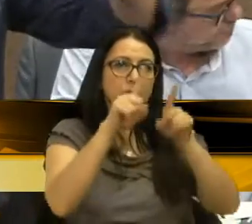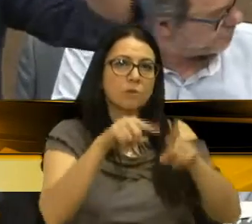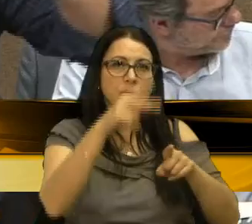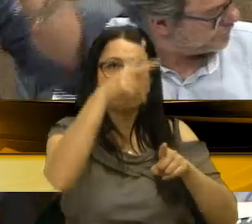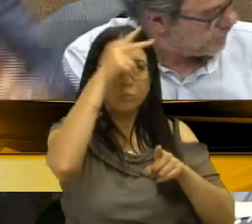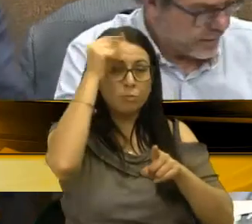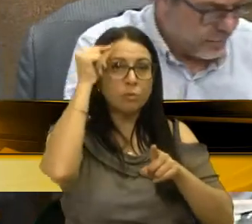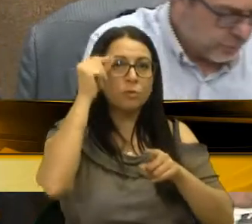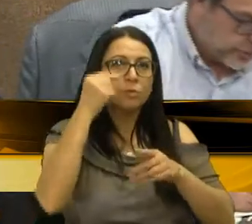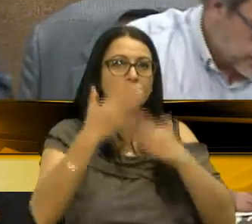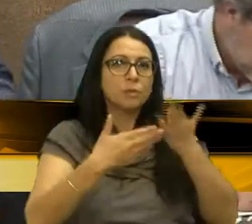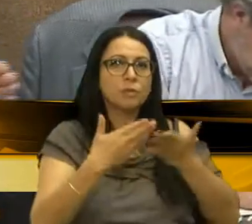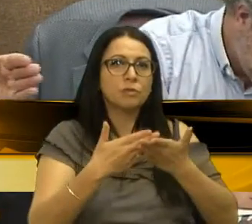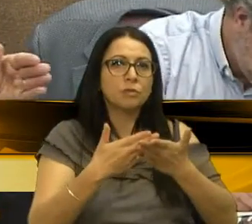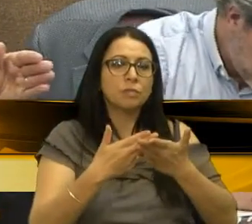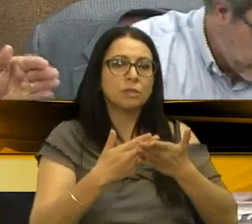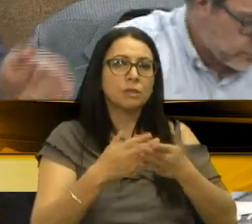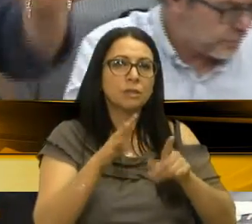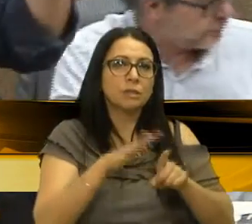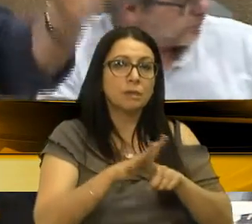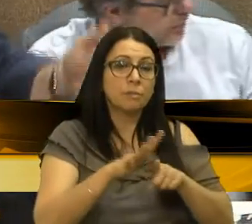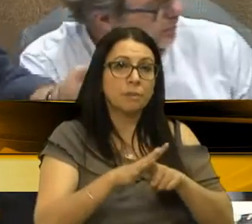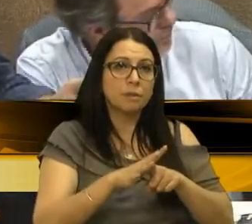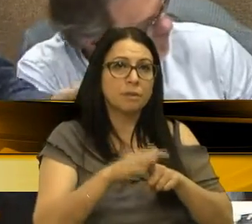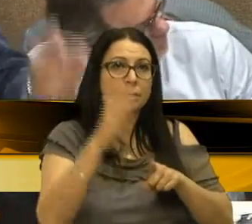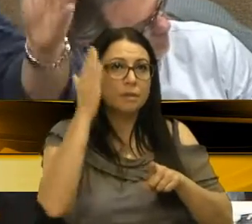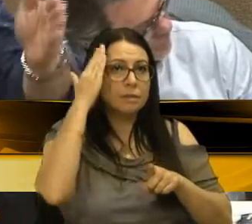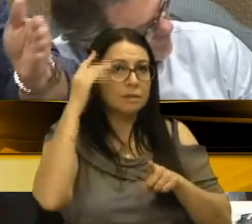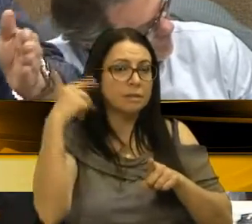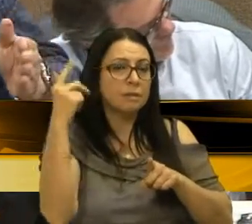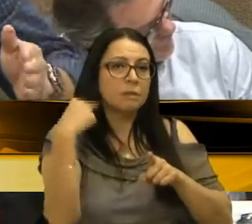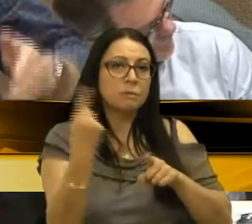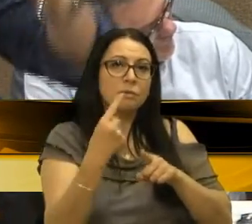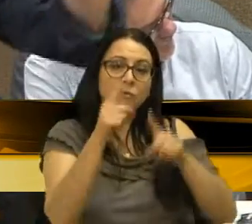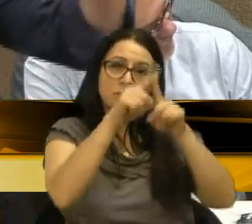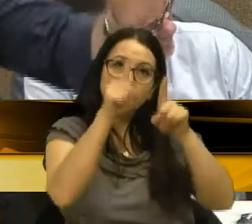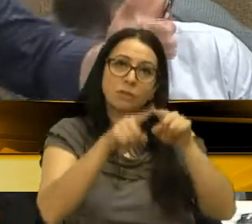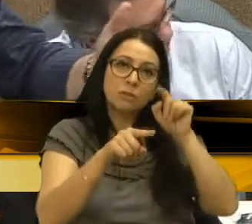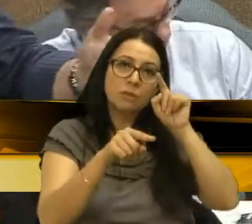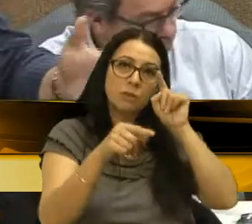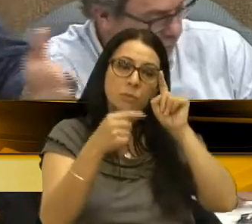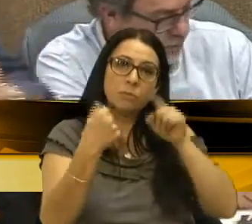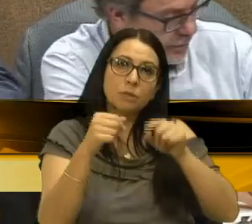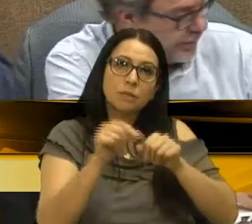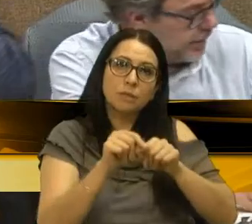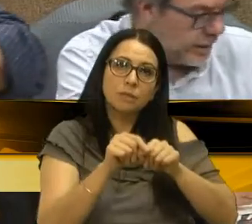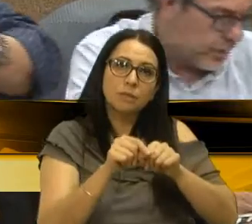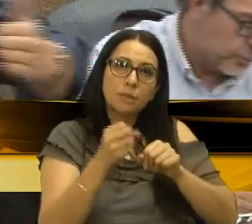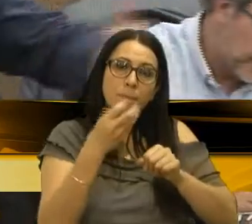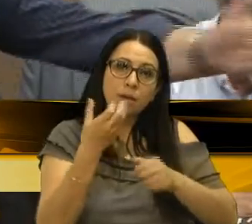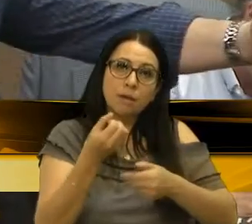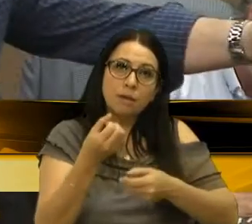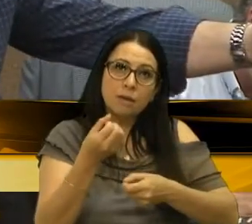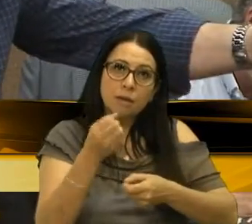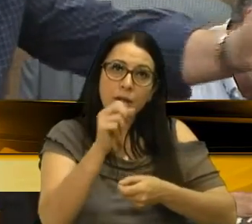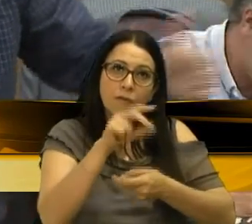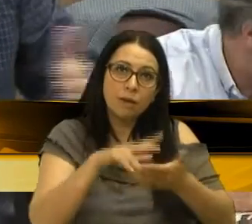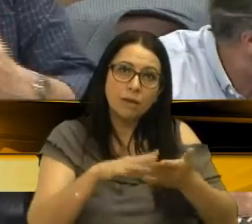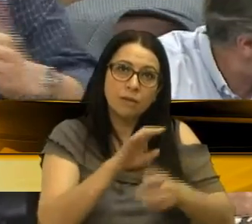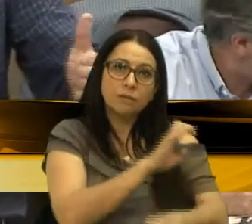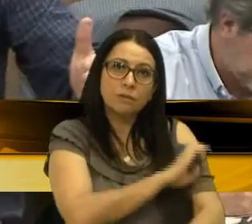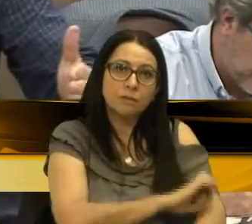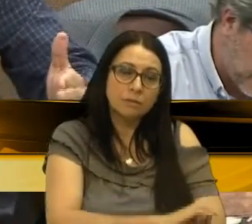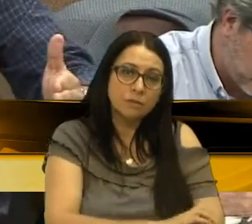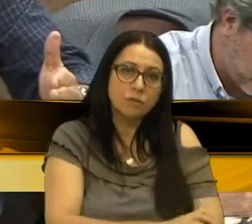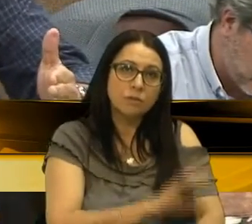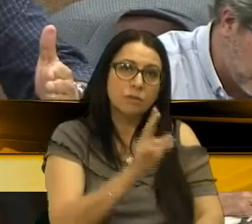no atendimento das demandas. A gente sabe também que um servidor, ele precisa ser bem avaliado no seu estágio, mas,